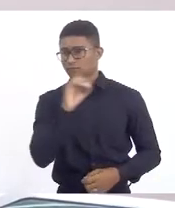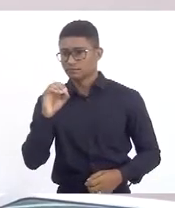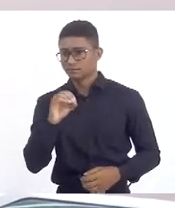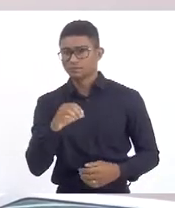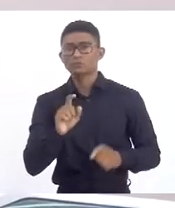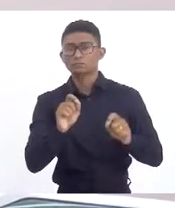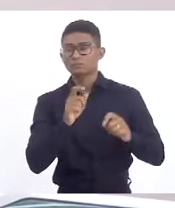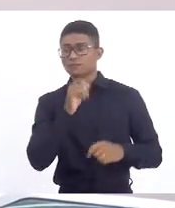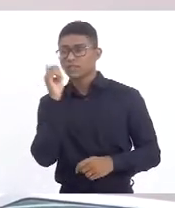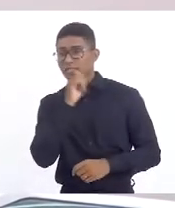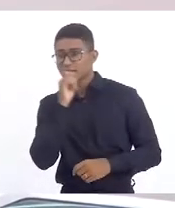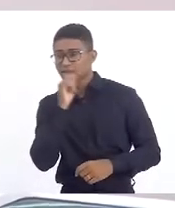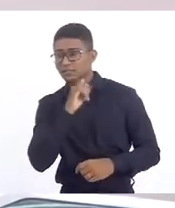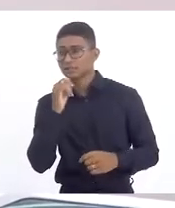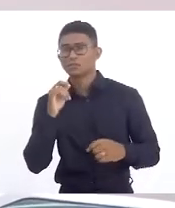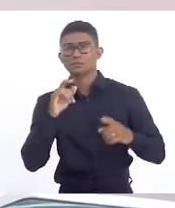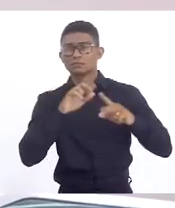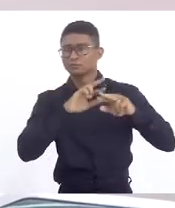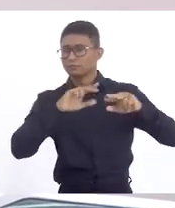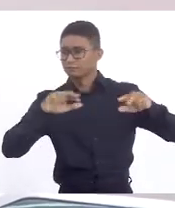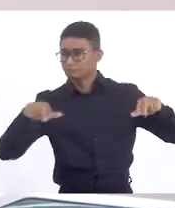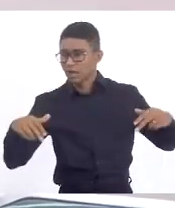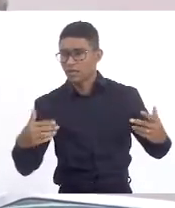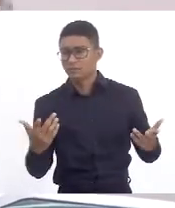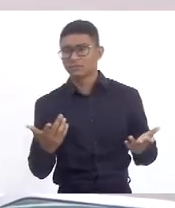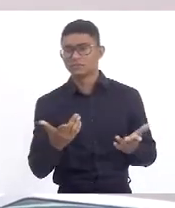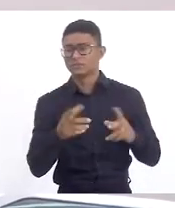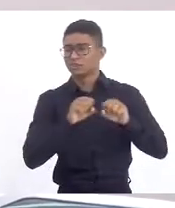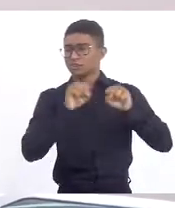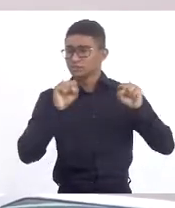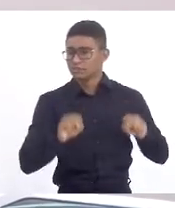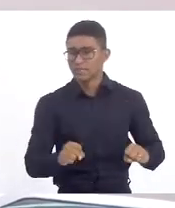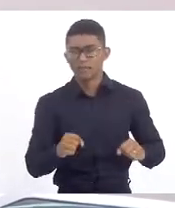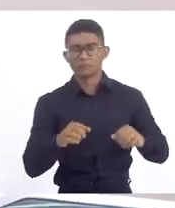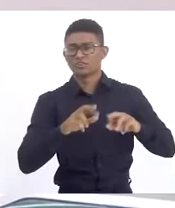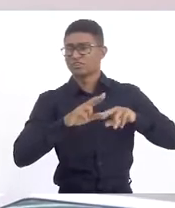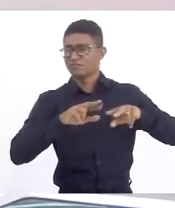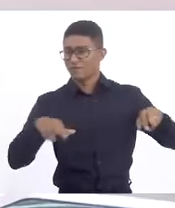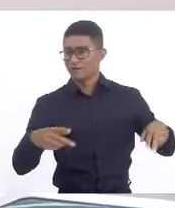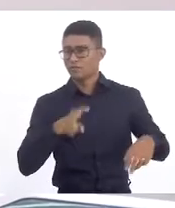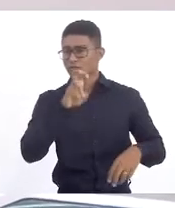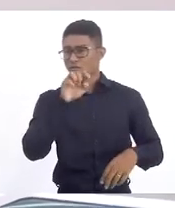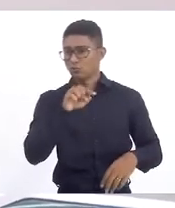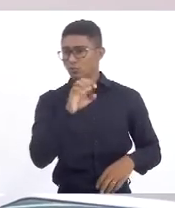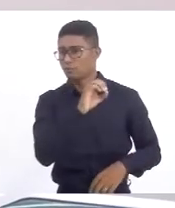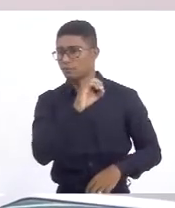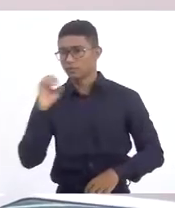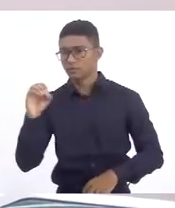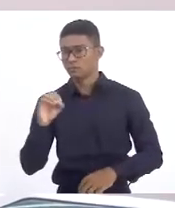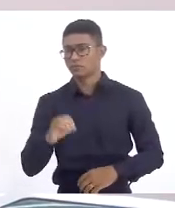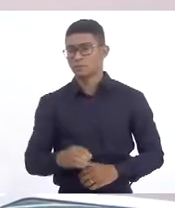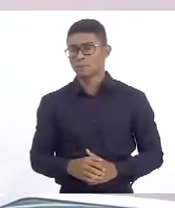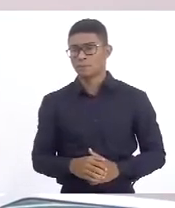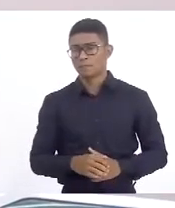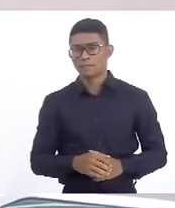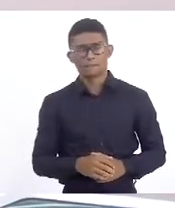elétricas, estrutural, automação, sistema de produção, tudo, são 5 mil planchas. Continuando. A etapa de licenciamento dessa